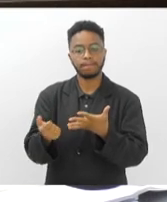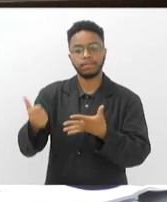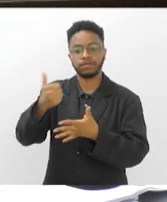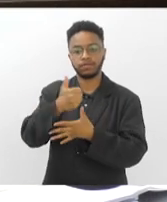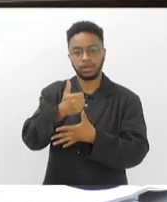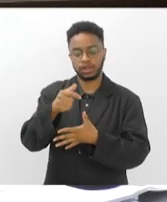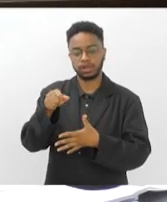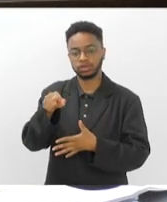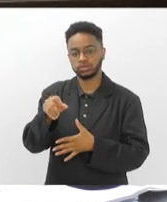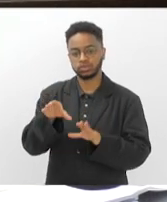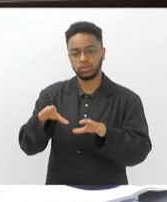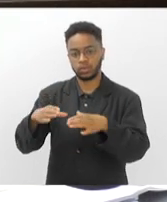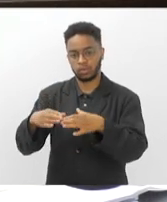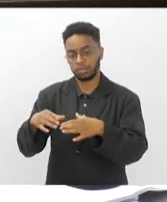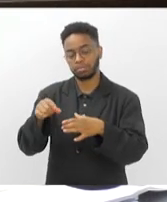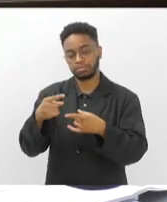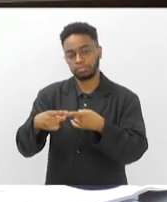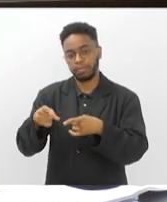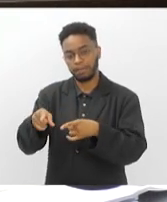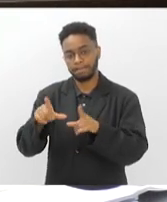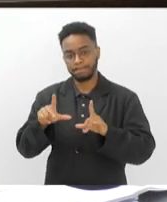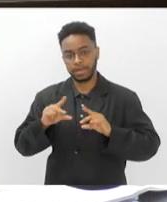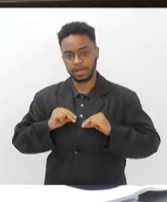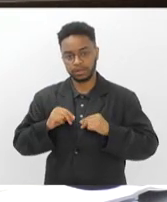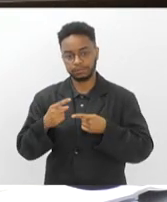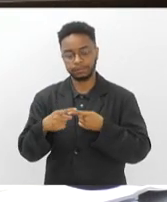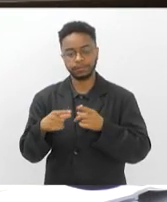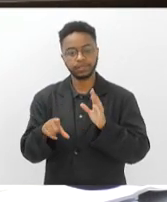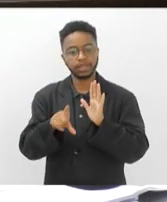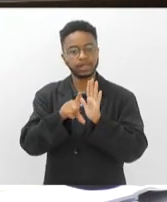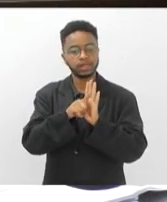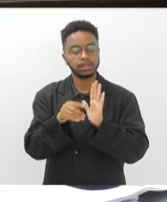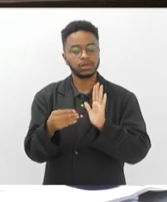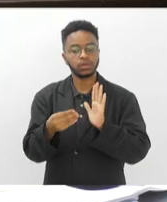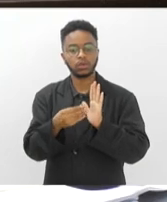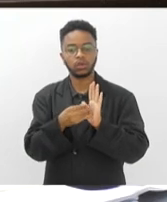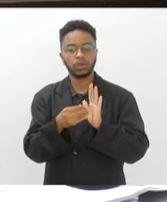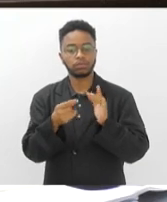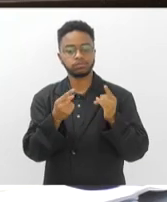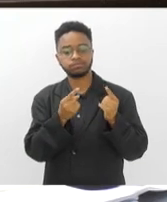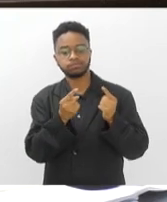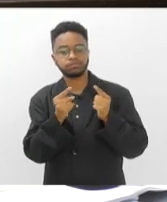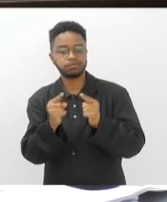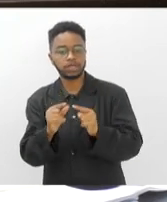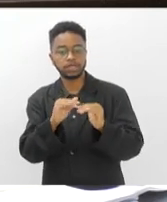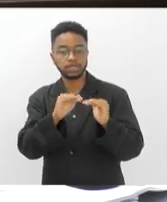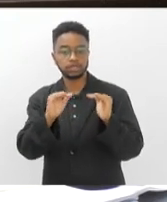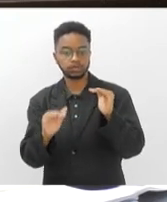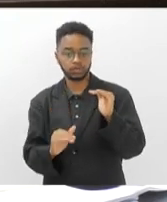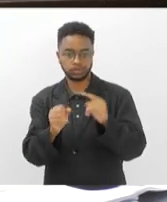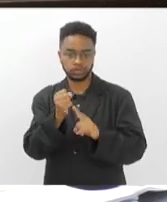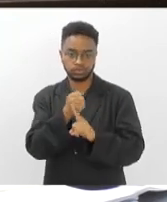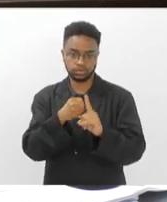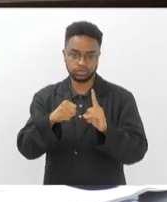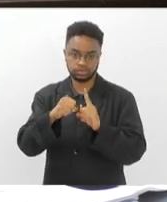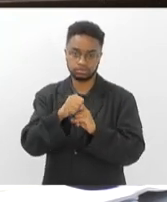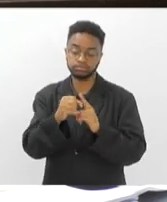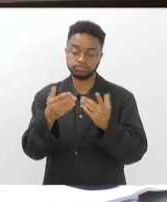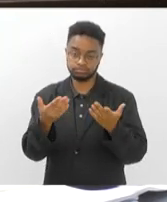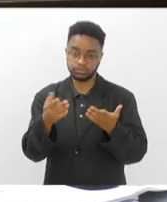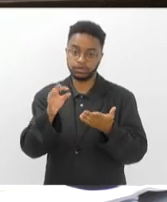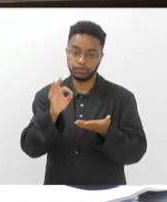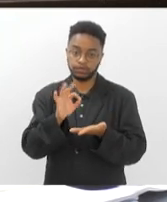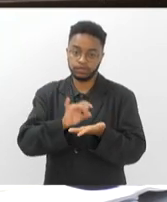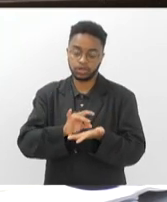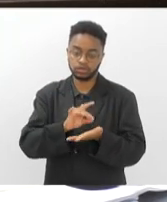merecidamente, essa categoria, porque a lei, ela prevê o combate a desigualdades sociais. Esse é o objetivo da